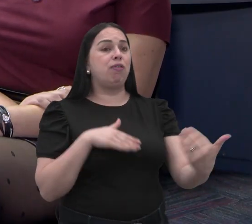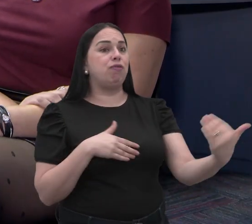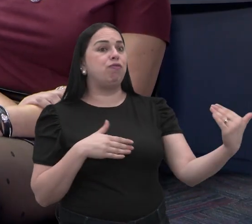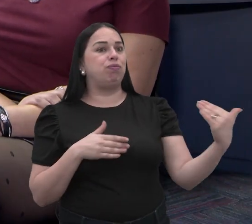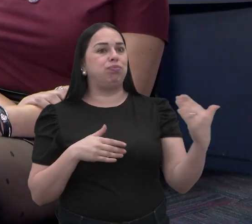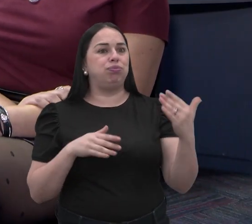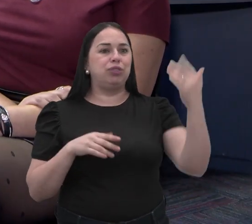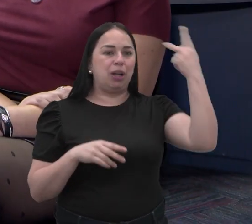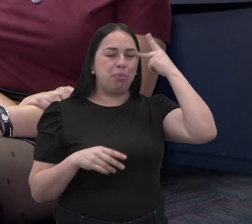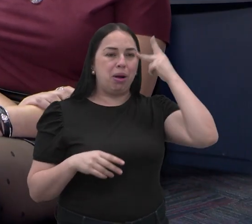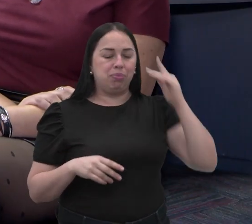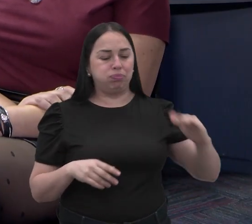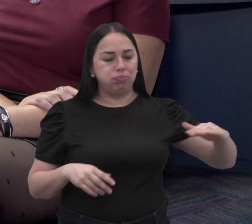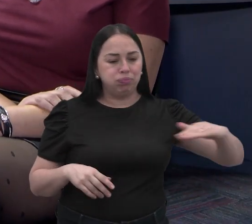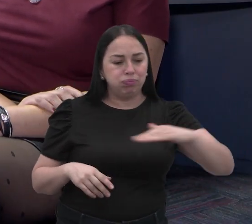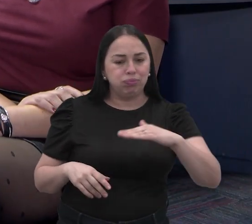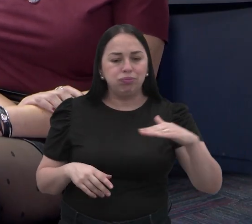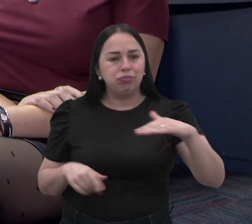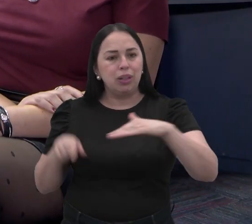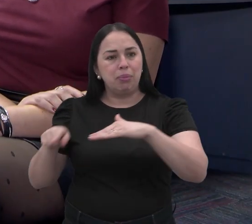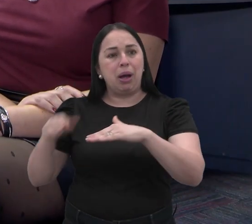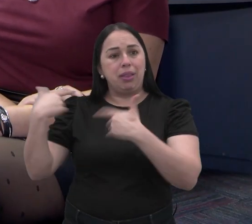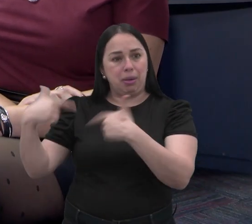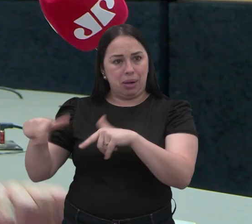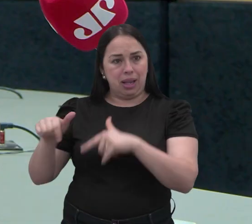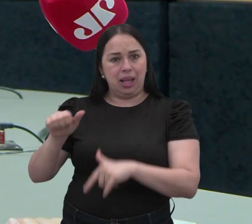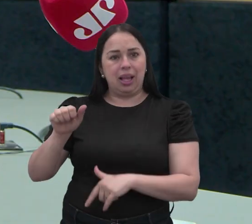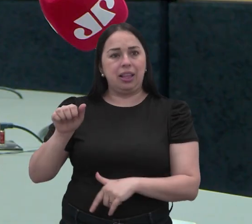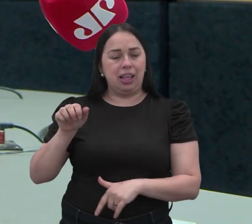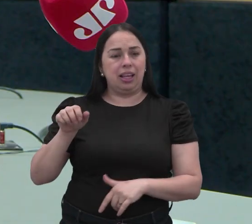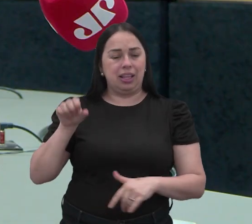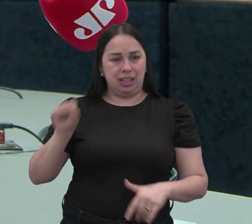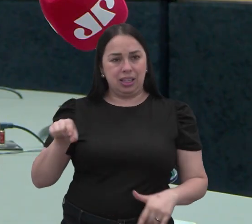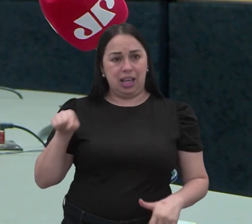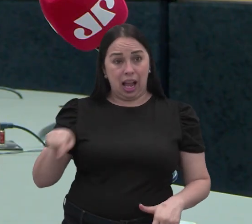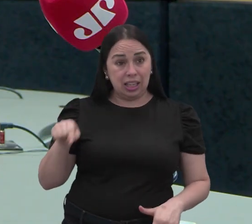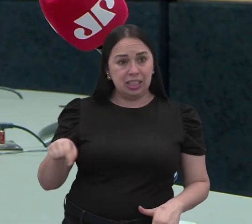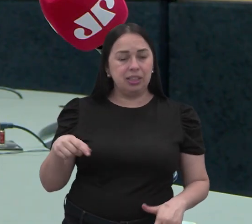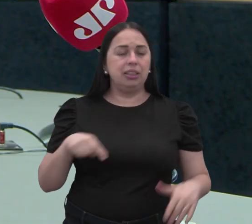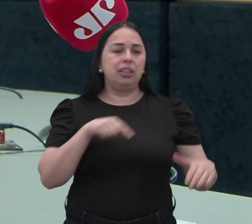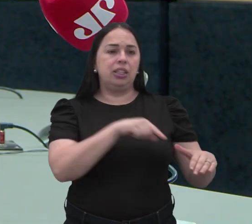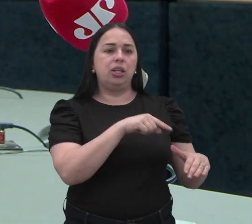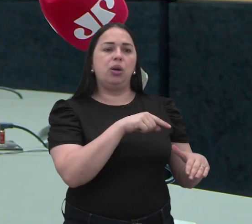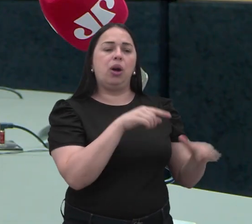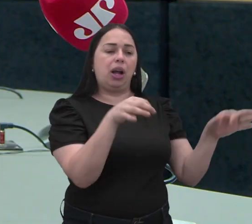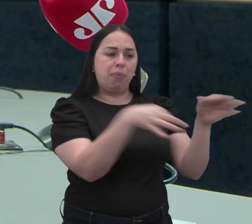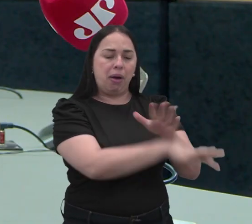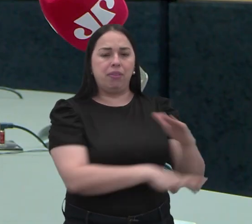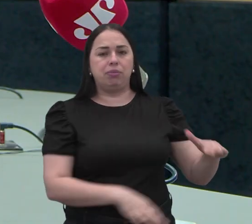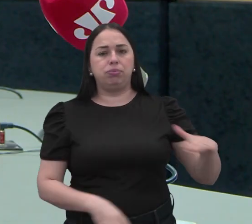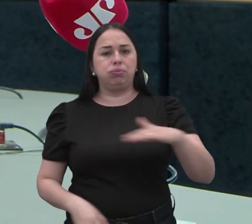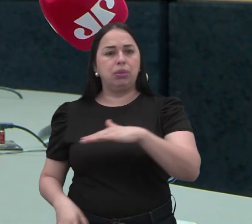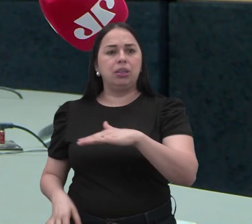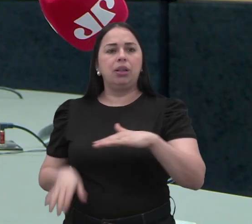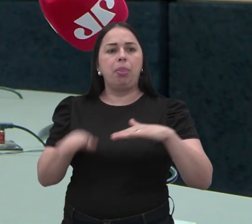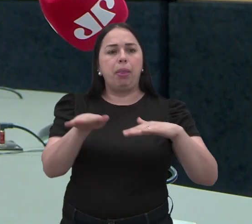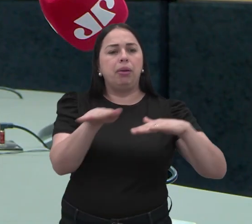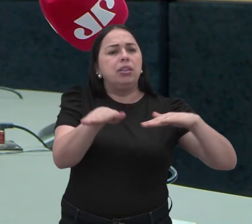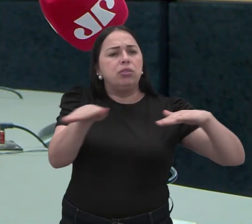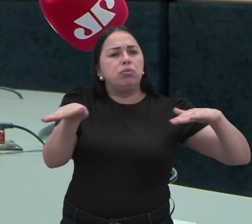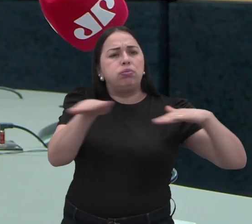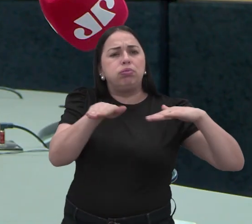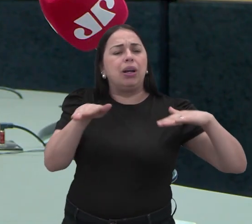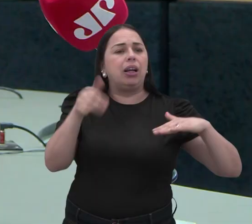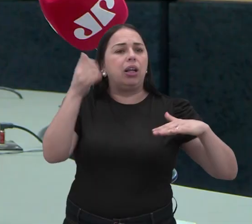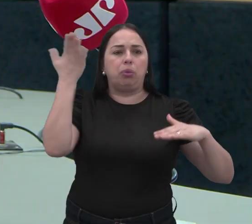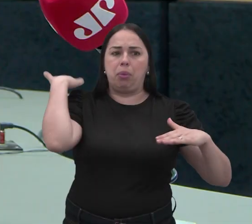São Paulo para fazer o horário aqui na Estéreo Vale. Eu saía de lá e entrava às 11 horas da manhã aqui. E eu fiquei preso. E na época não